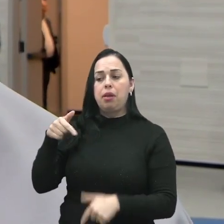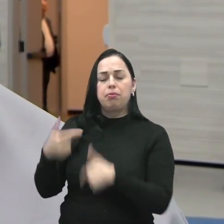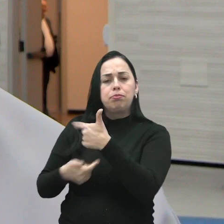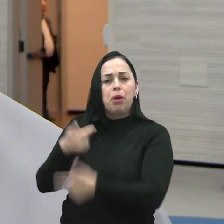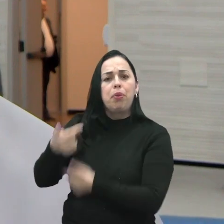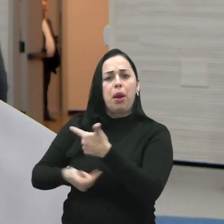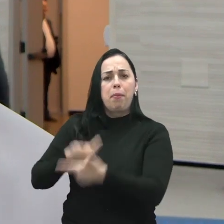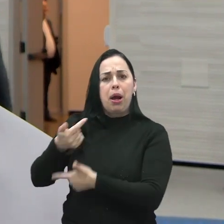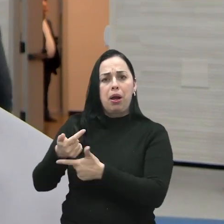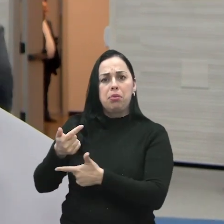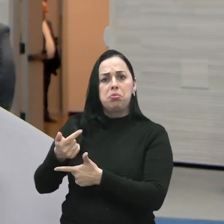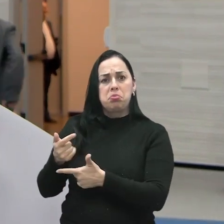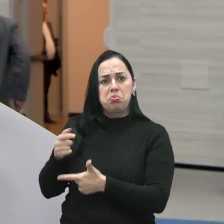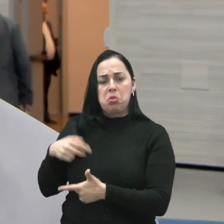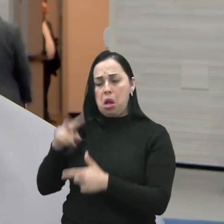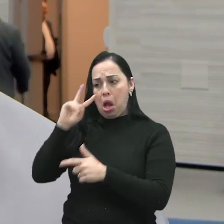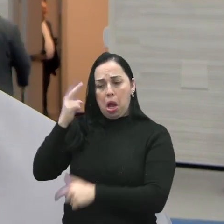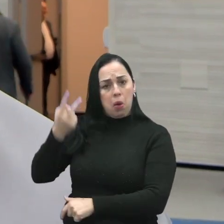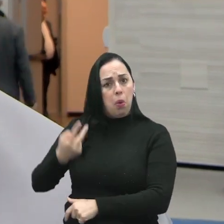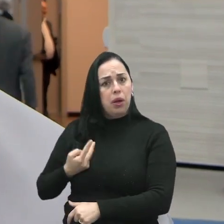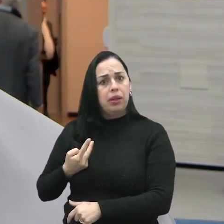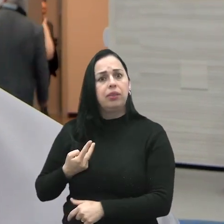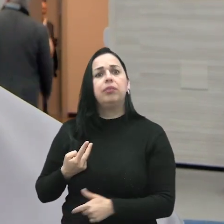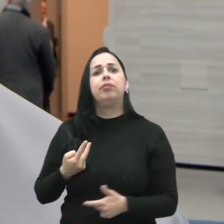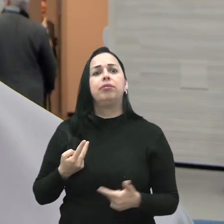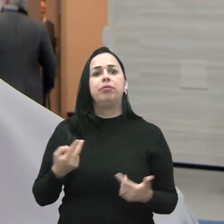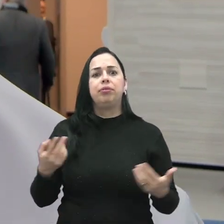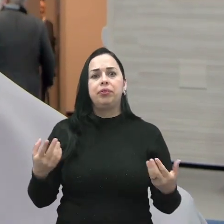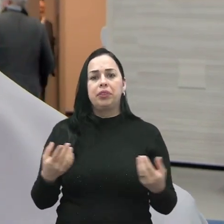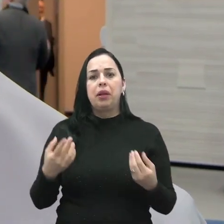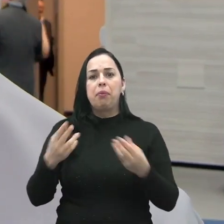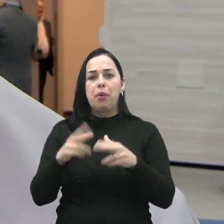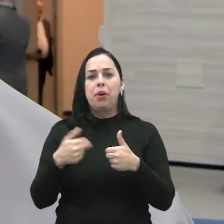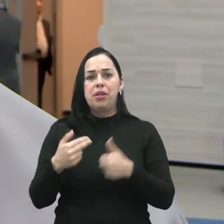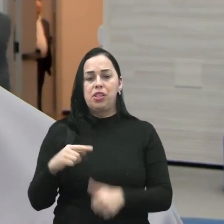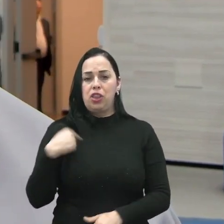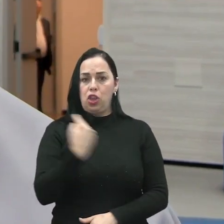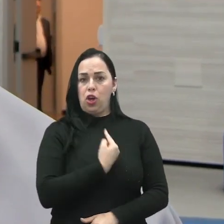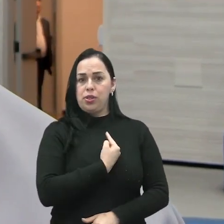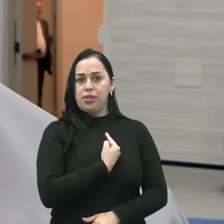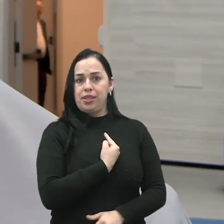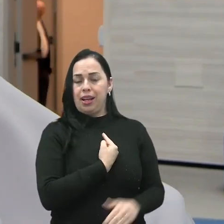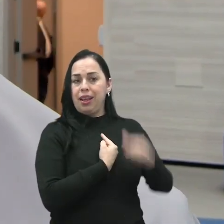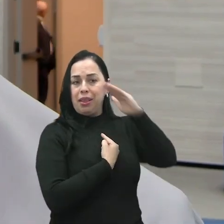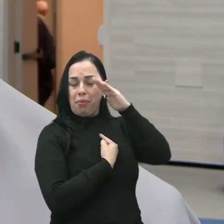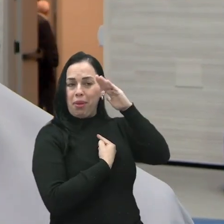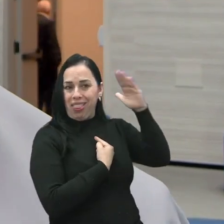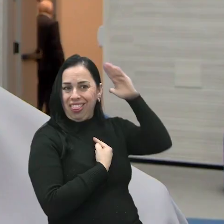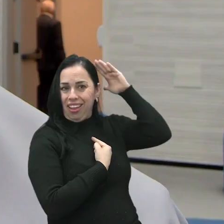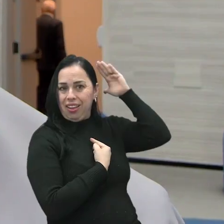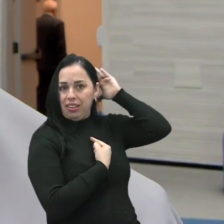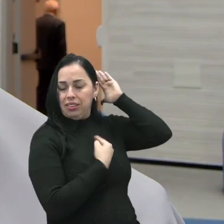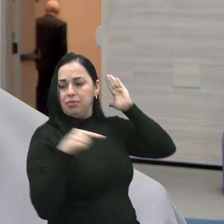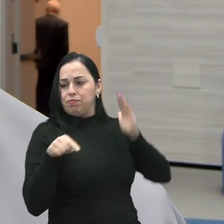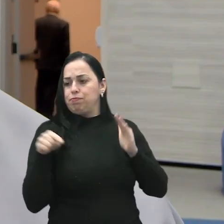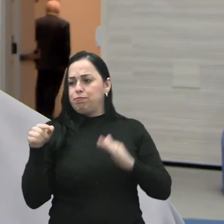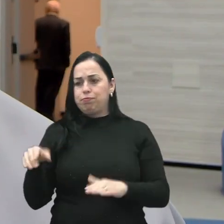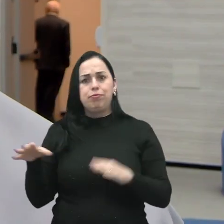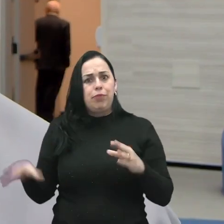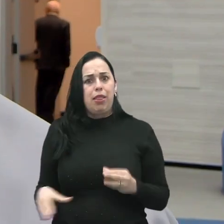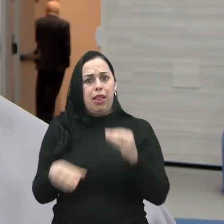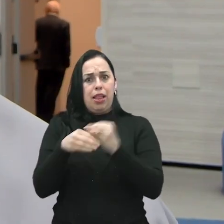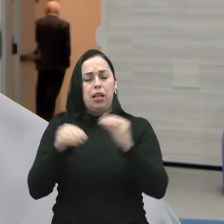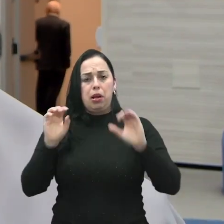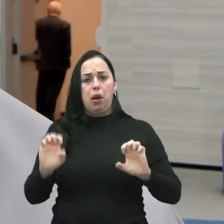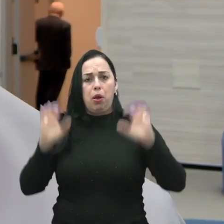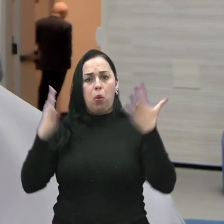do Dr. Rodrigo Cabreira Gonzalez. E para nós, enquanto Academia de Letras, vem agregar, vem somar a nossa comemoração